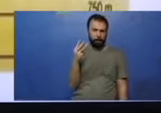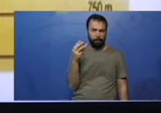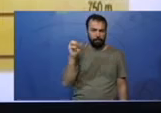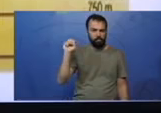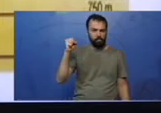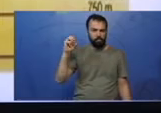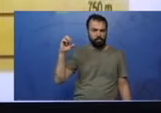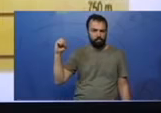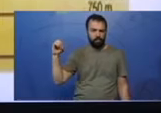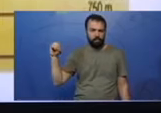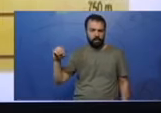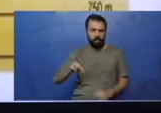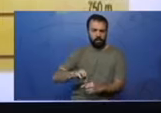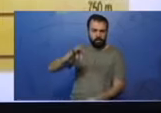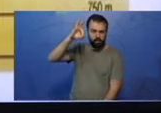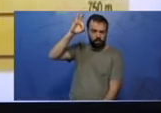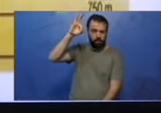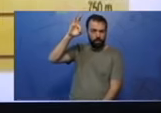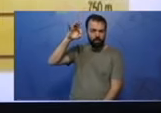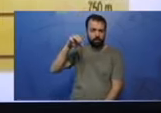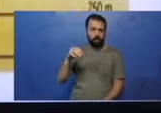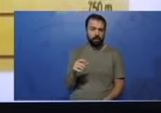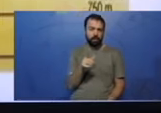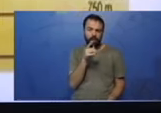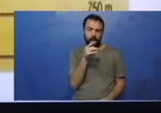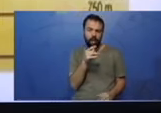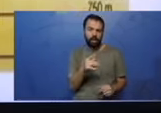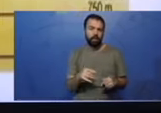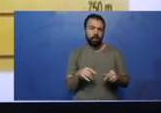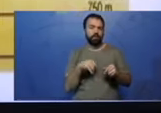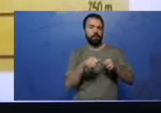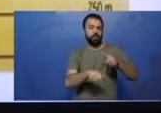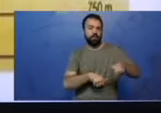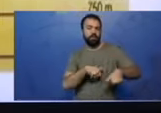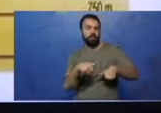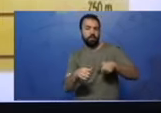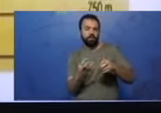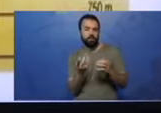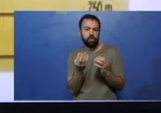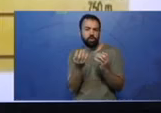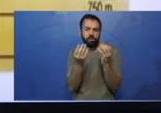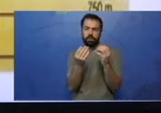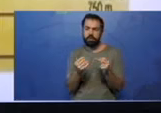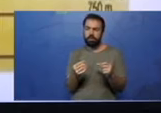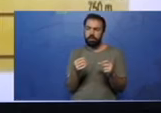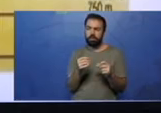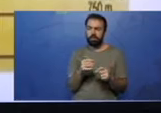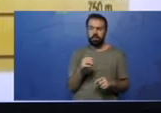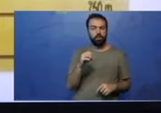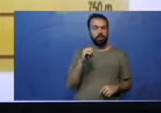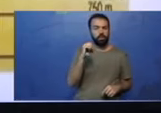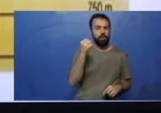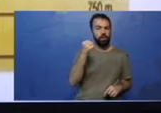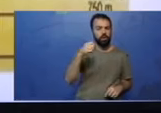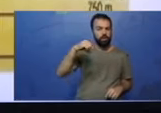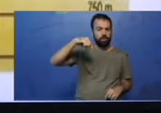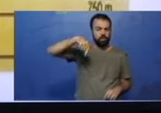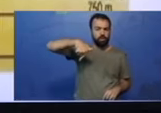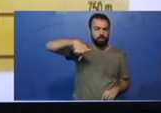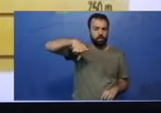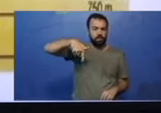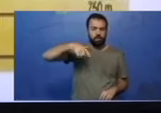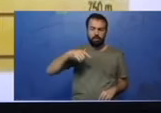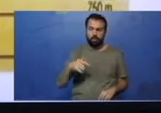3.800 metros de altura, a água vai entrar em ebulição em 87 graus Celsius. E quanto mais alto a gente